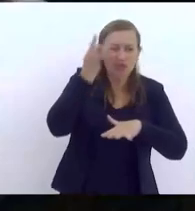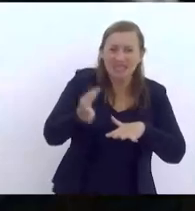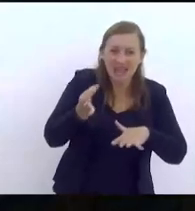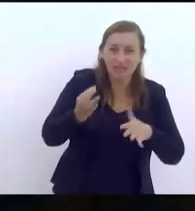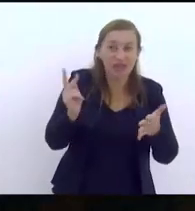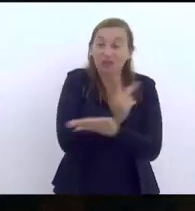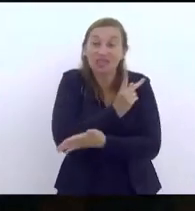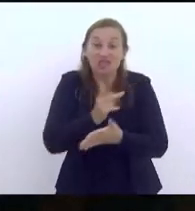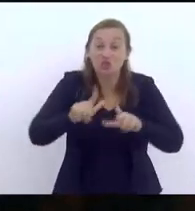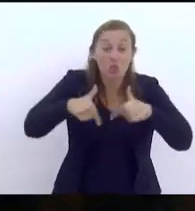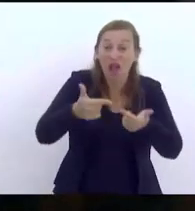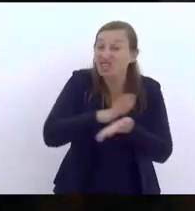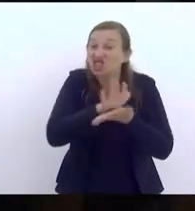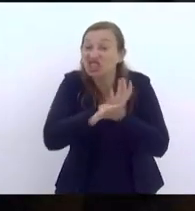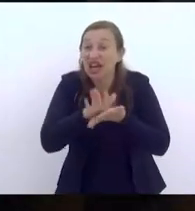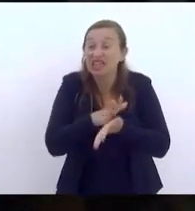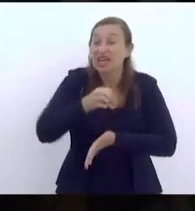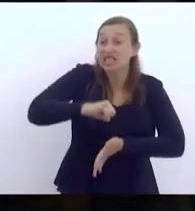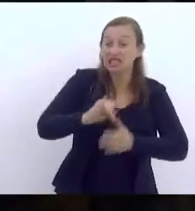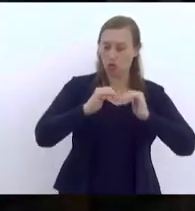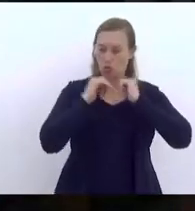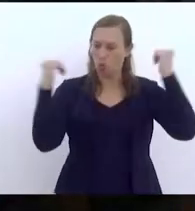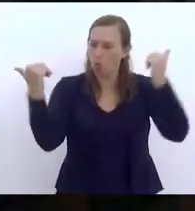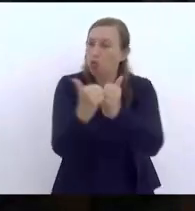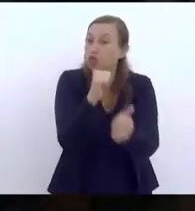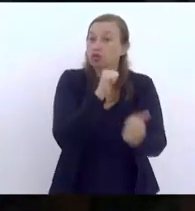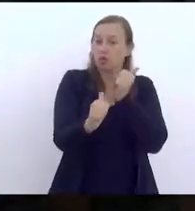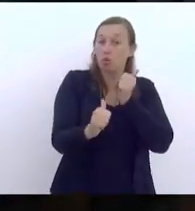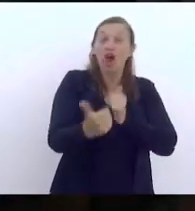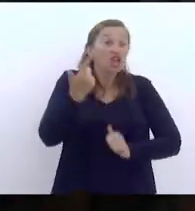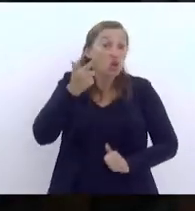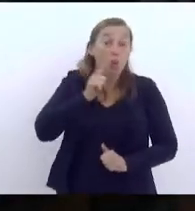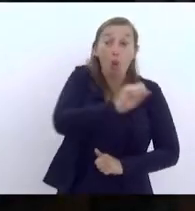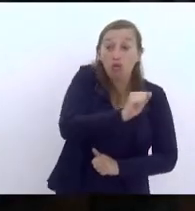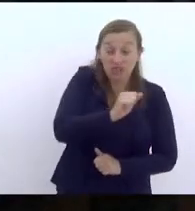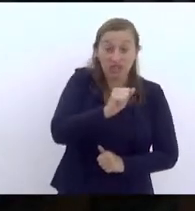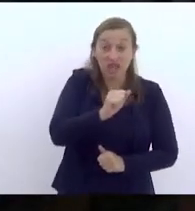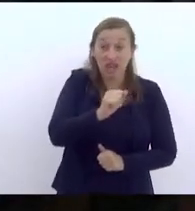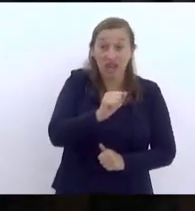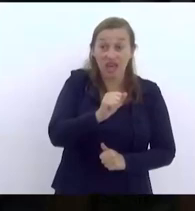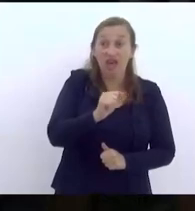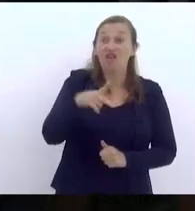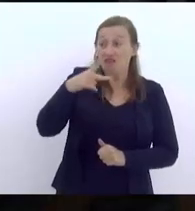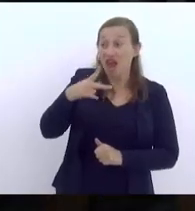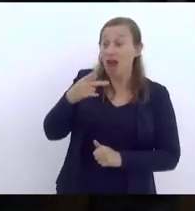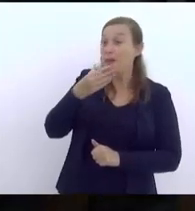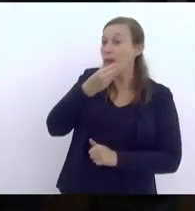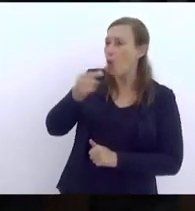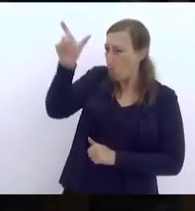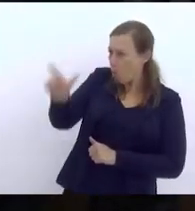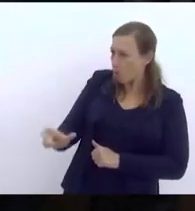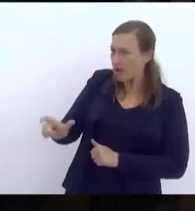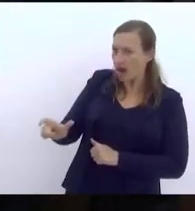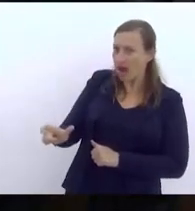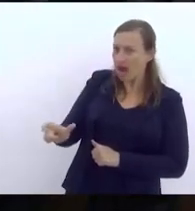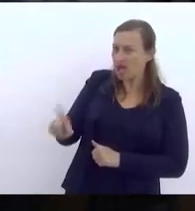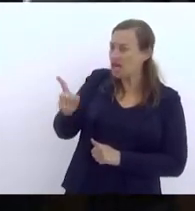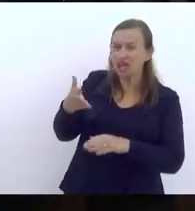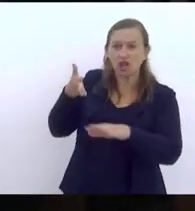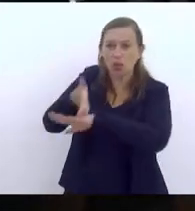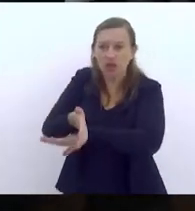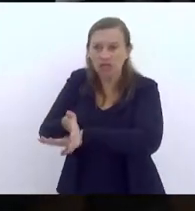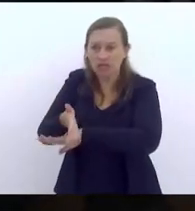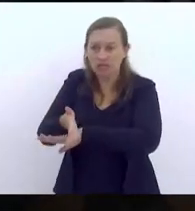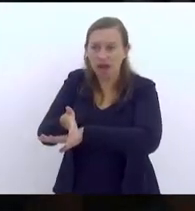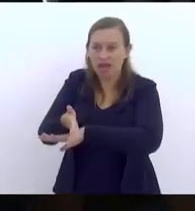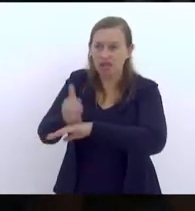toma providências. Se num estádio de futebol a gente já consegue falar para aquele rapaz que está que ele não entre mais nos